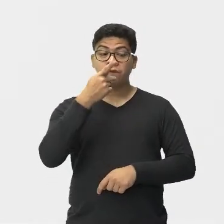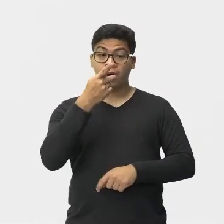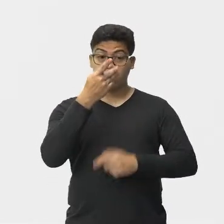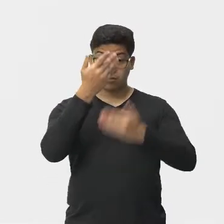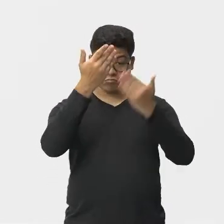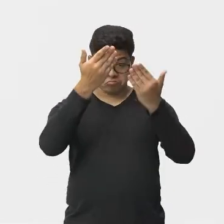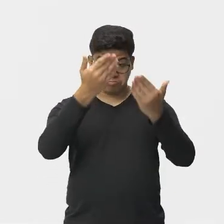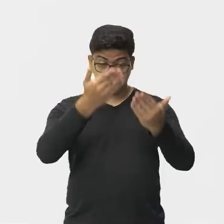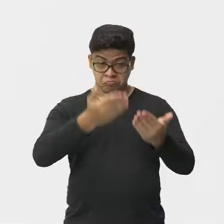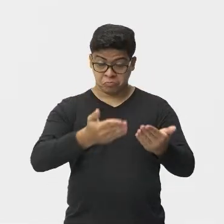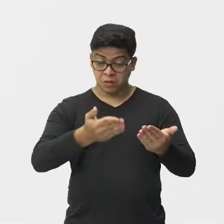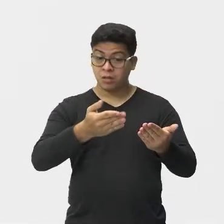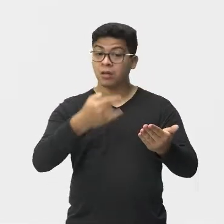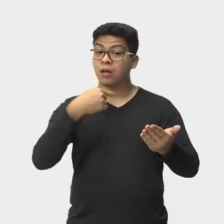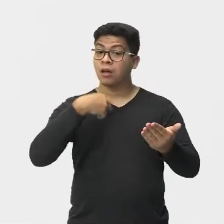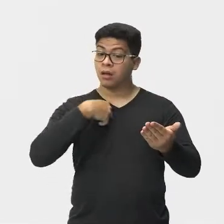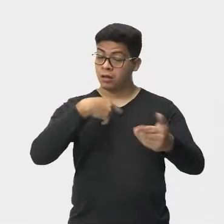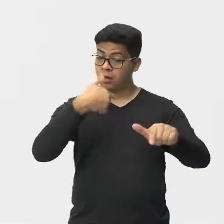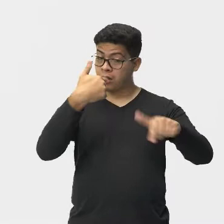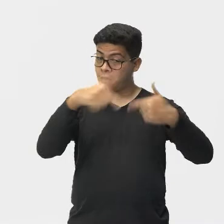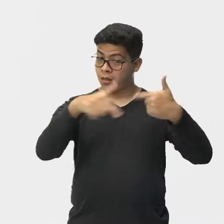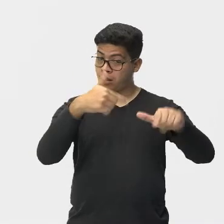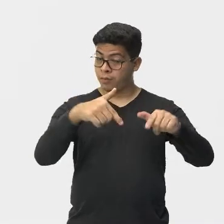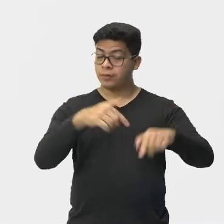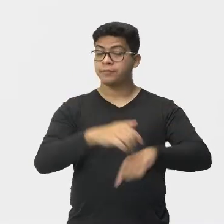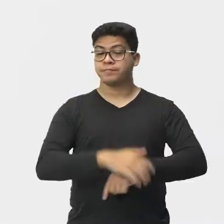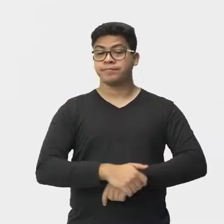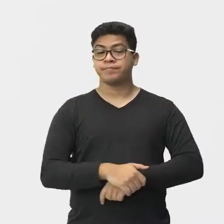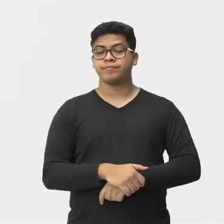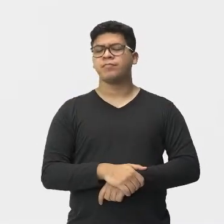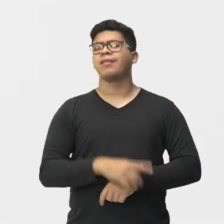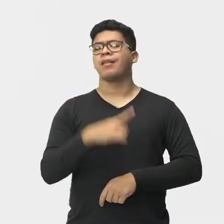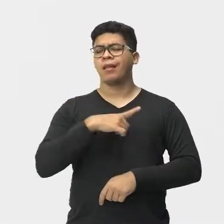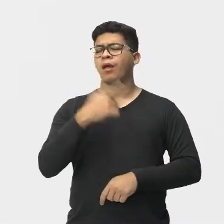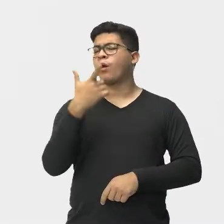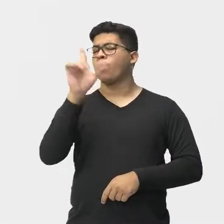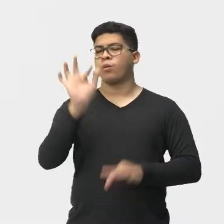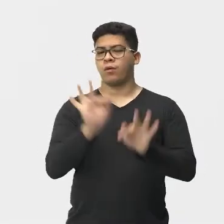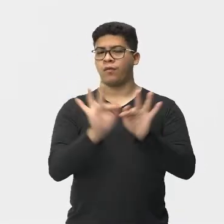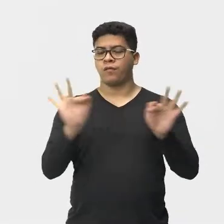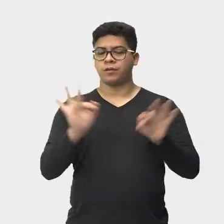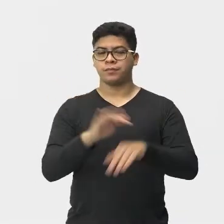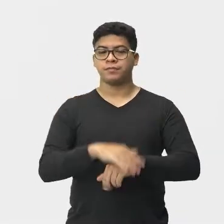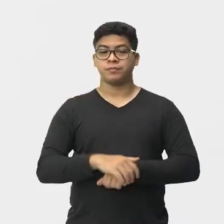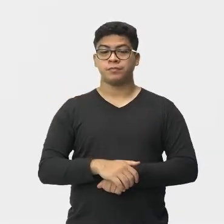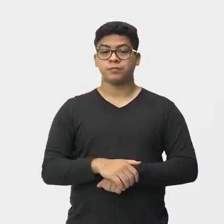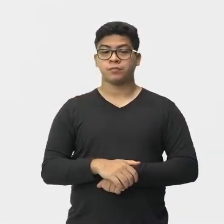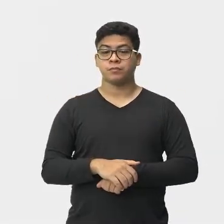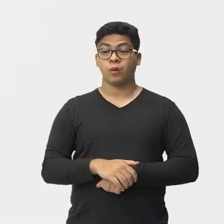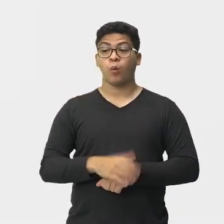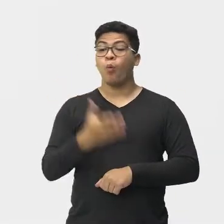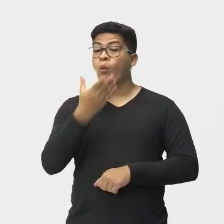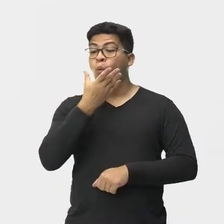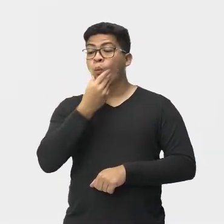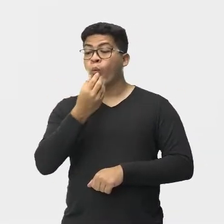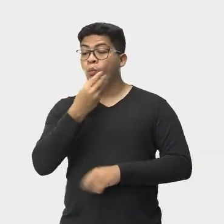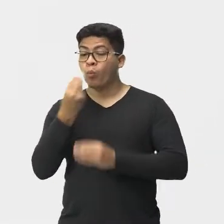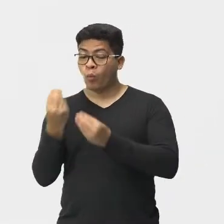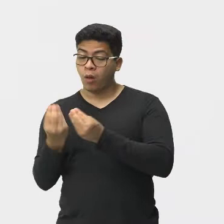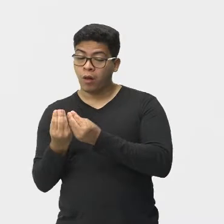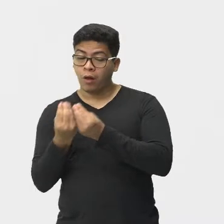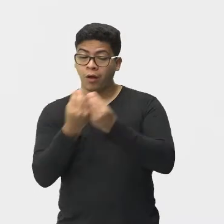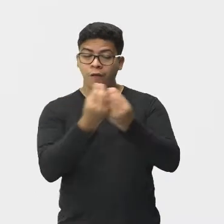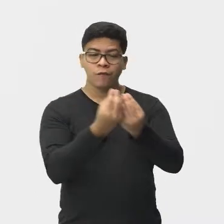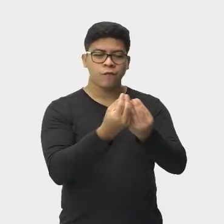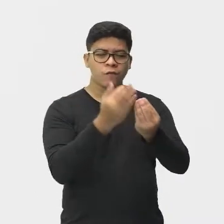referindo aqui a los brasileños que trabalham. Tenho outra frase. Los chicos dieron flores a las